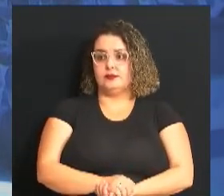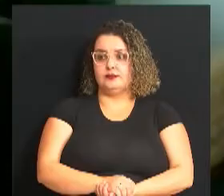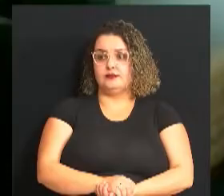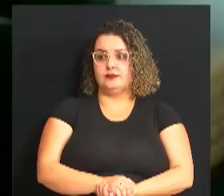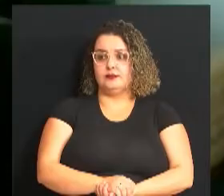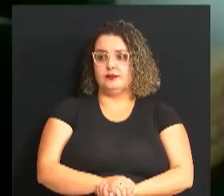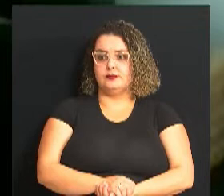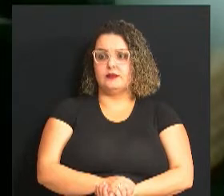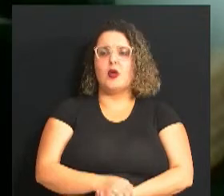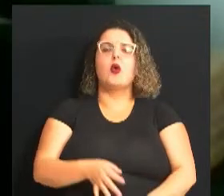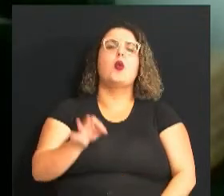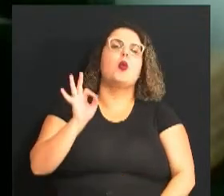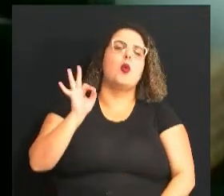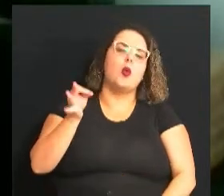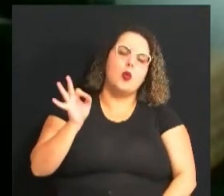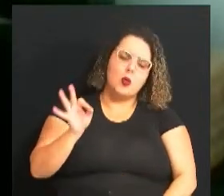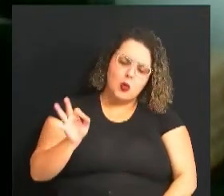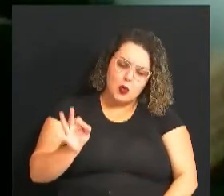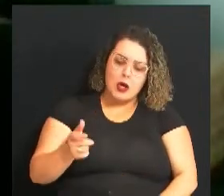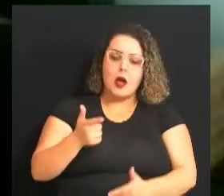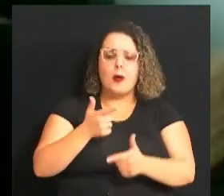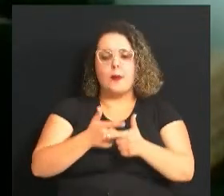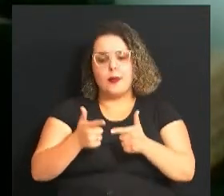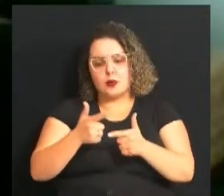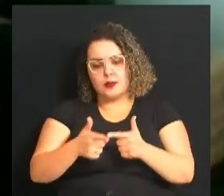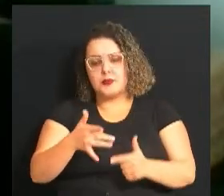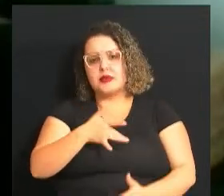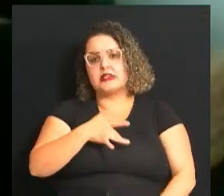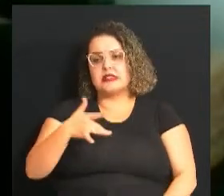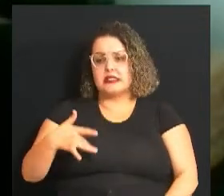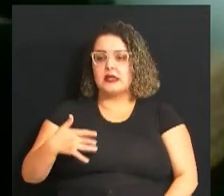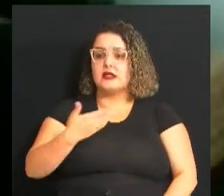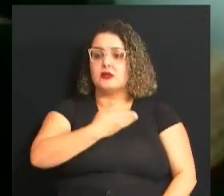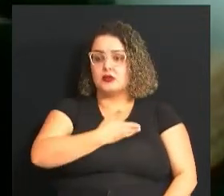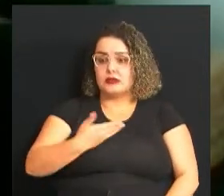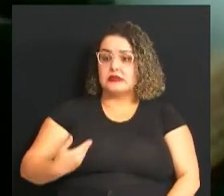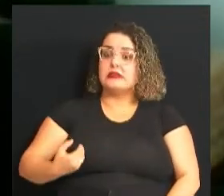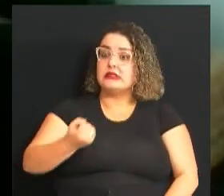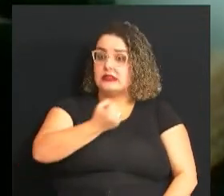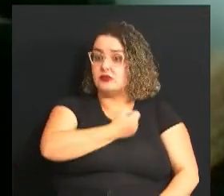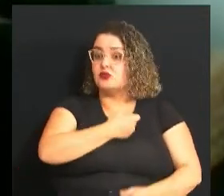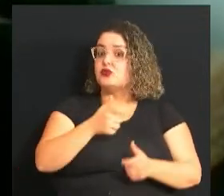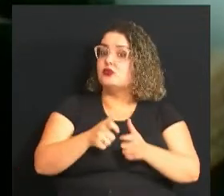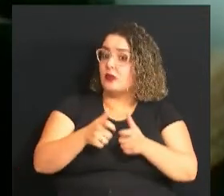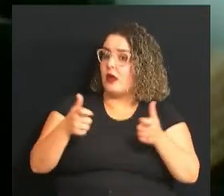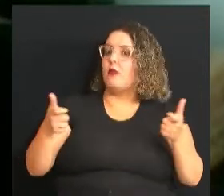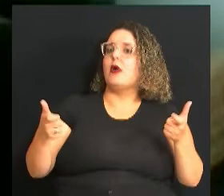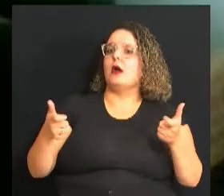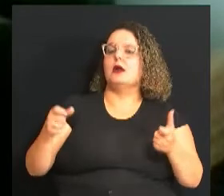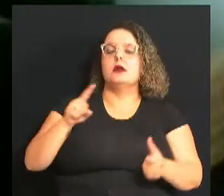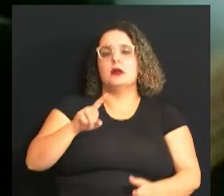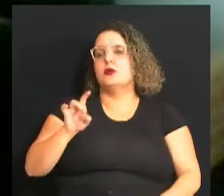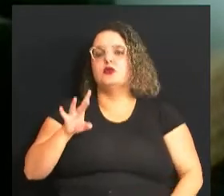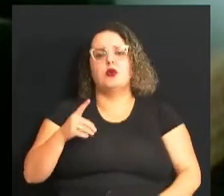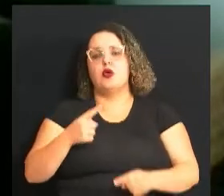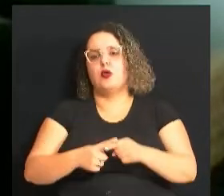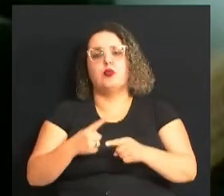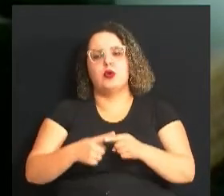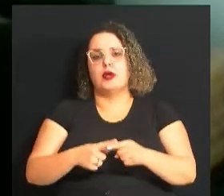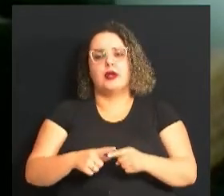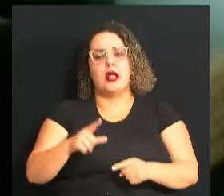Com certeza é um problema de saúde pública. E esses números, na verdade, são maiores, tá? não só porque nós temos falha